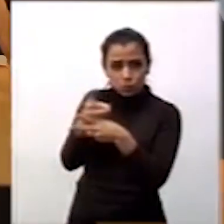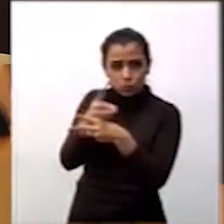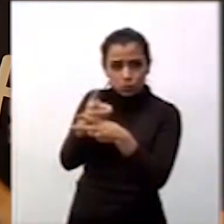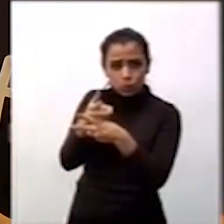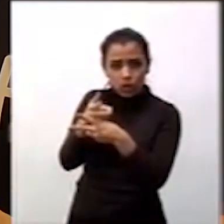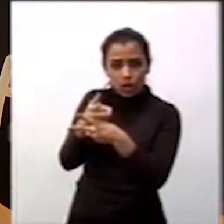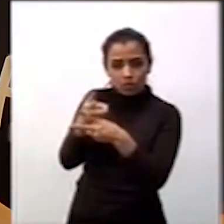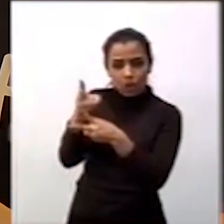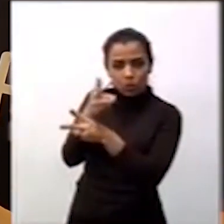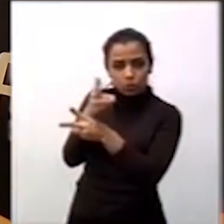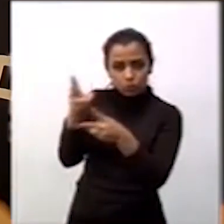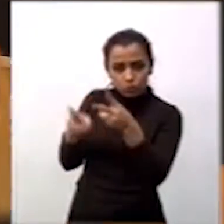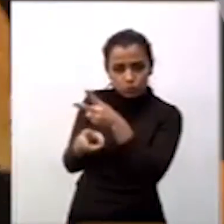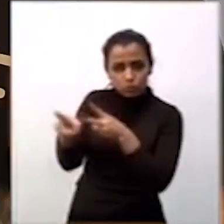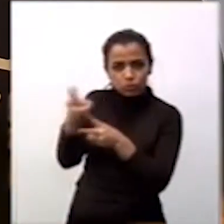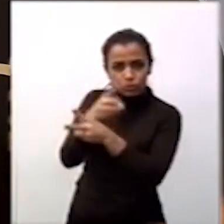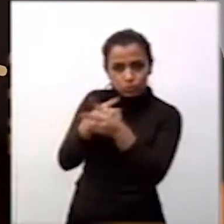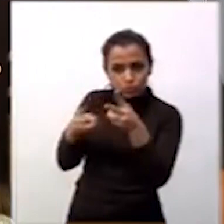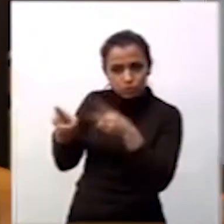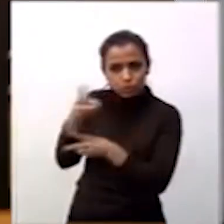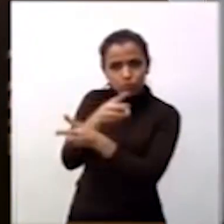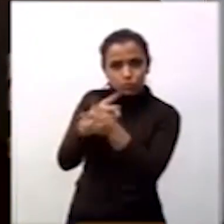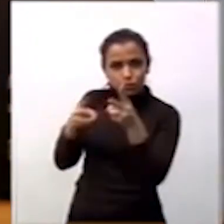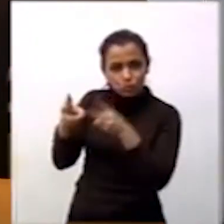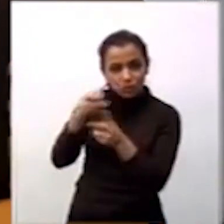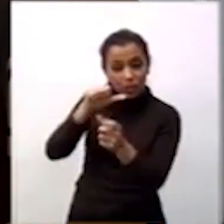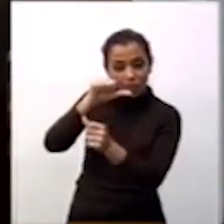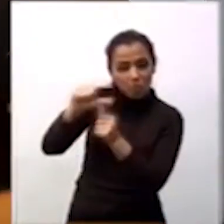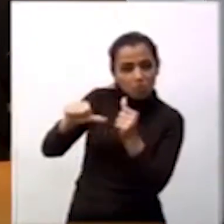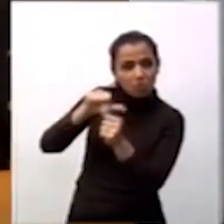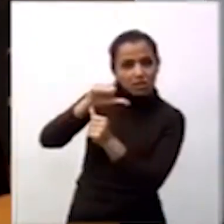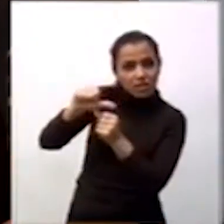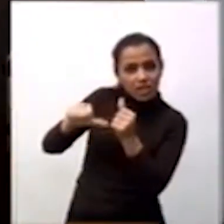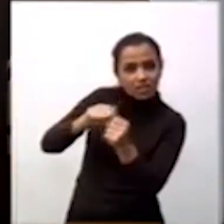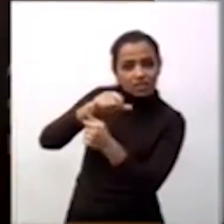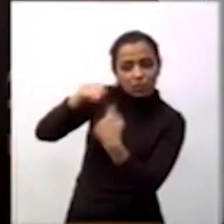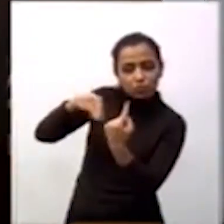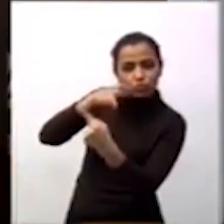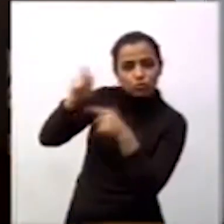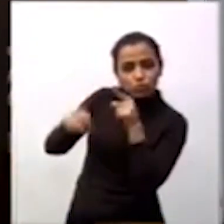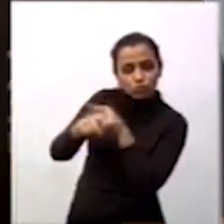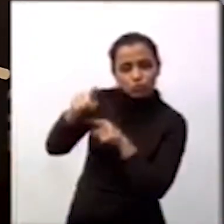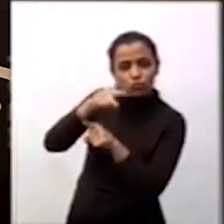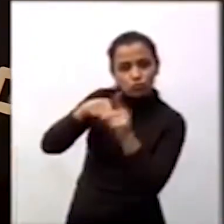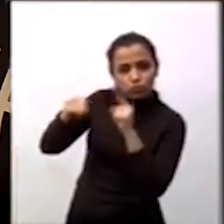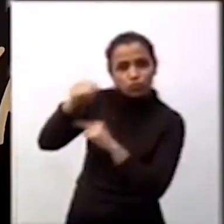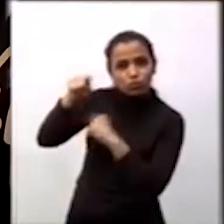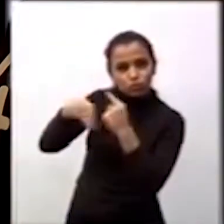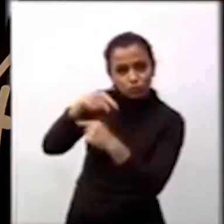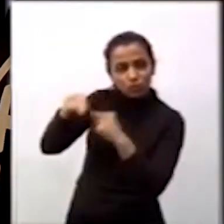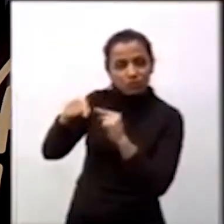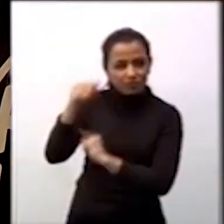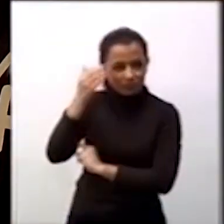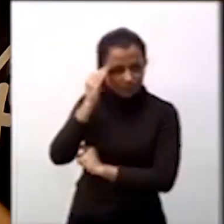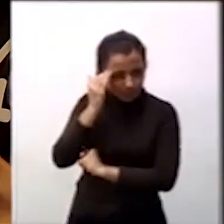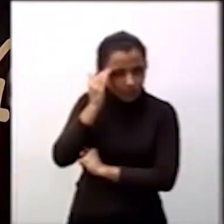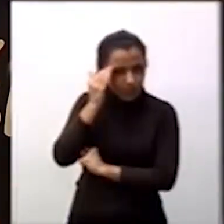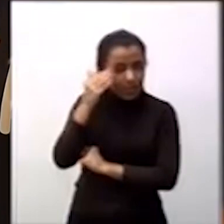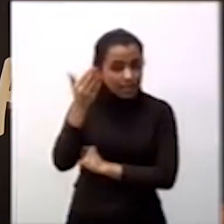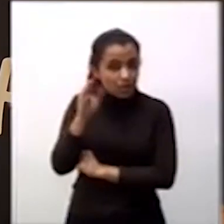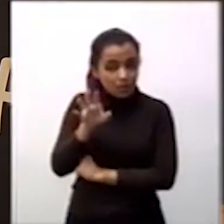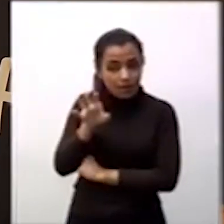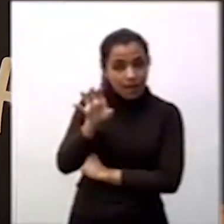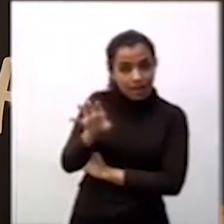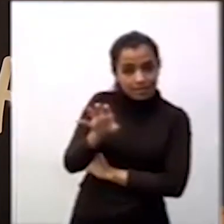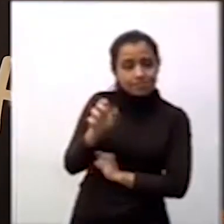energia cinética. Então tem sempre uma transformação de energia envolvida. E aí assim é que você determina a